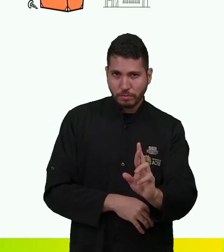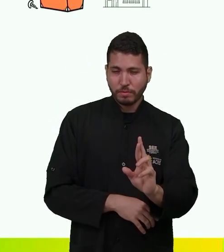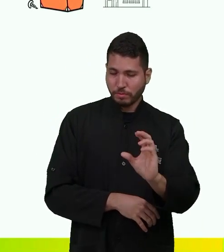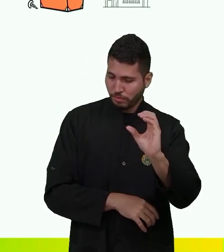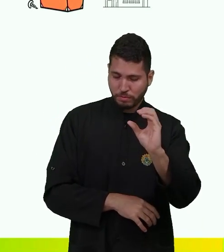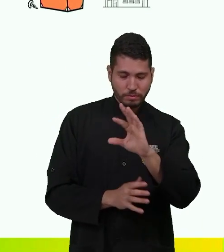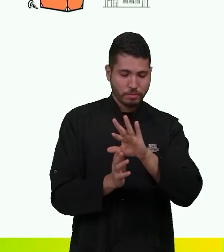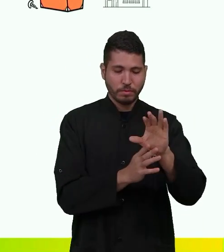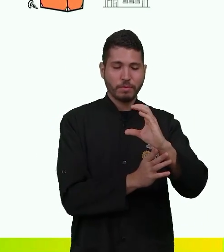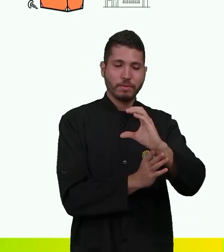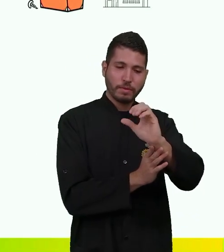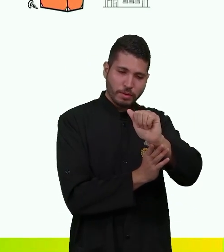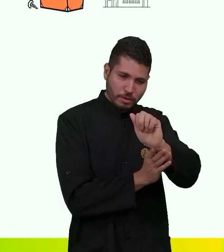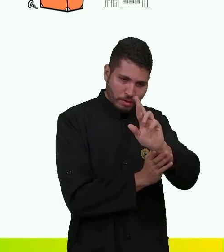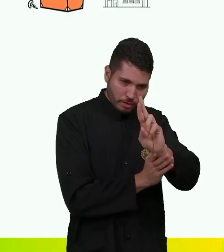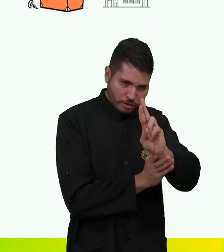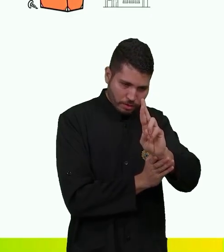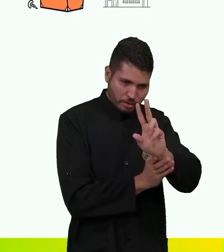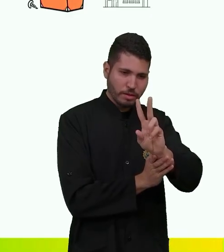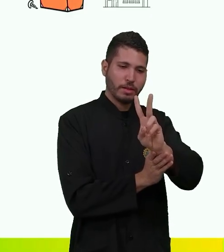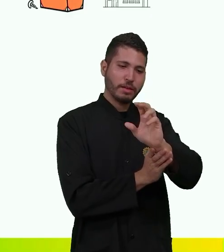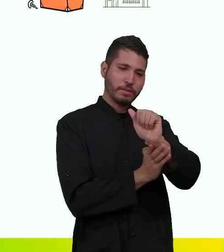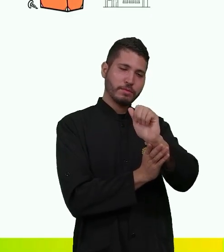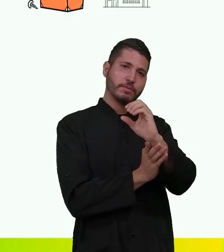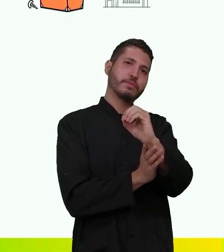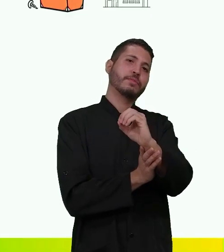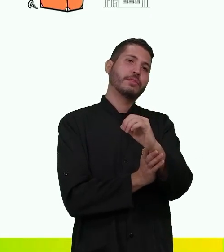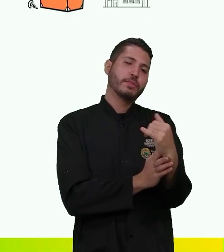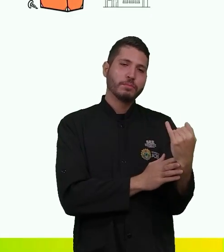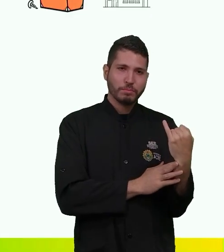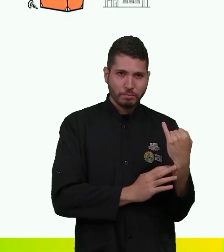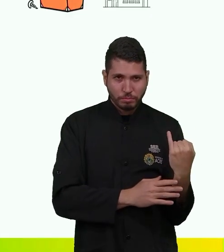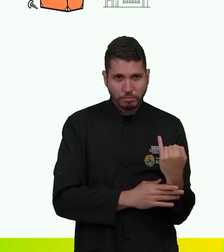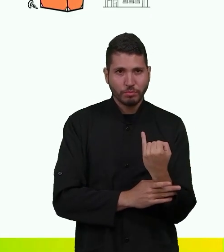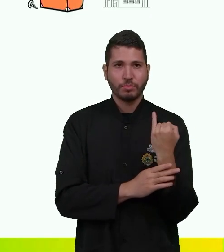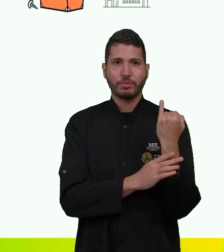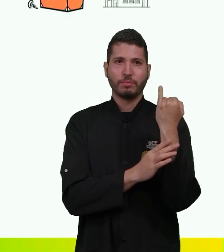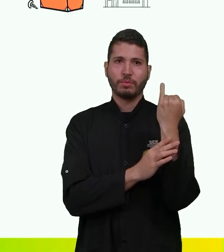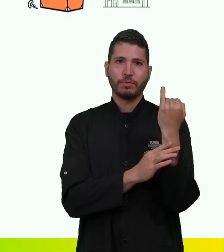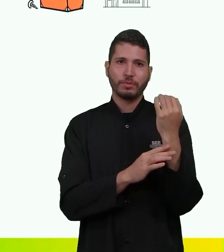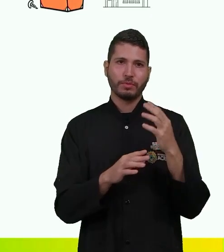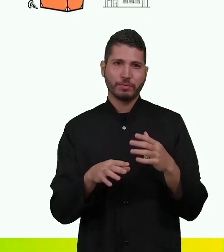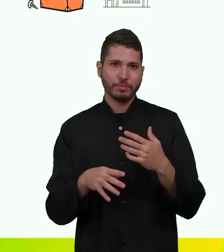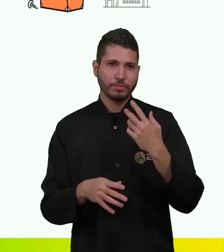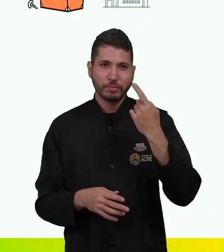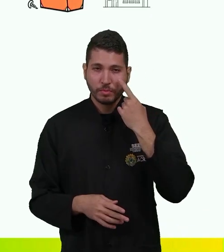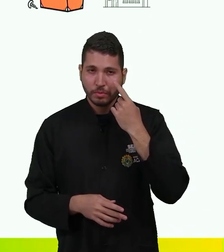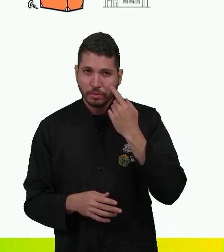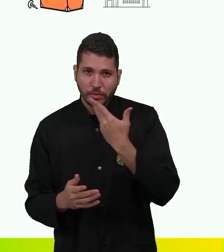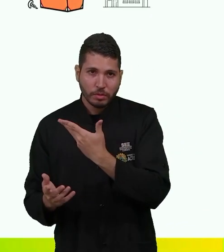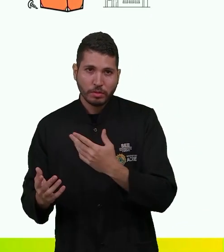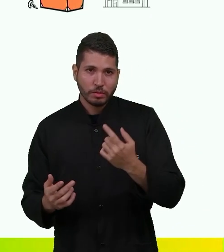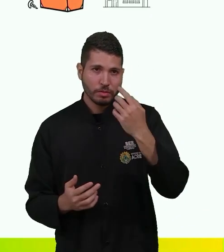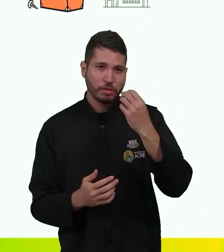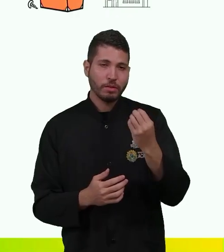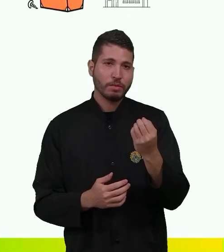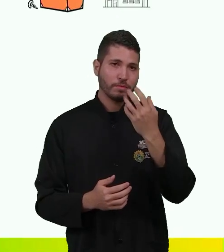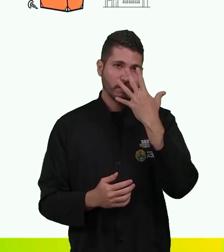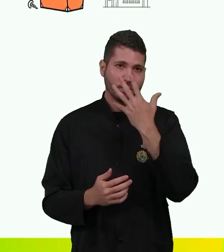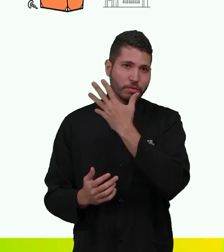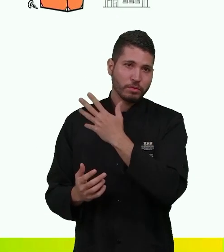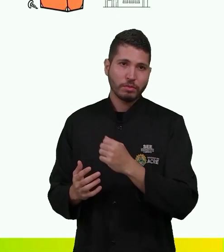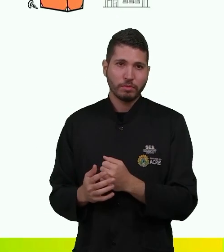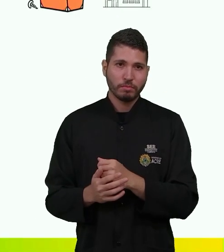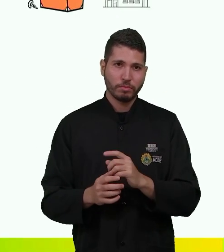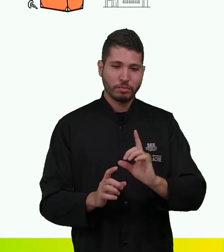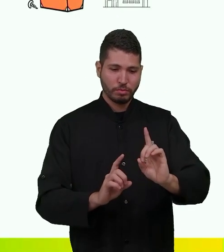ilustra uma mina de carvão. Vale lembrar também, gente, que a queima em larga escala do carvão